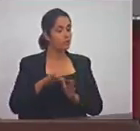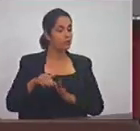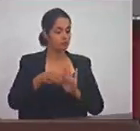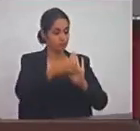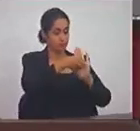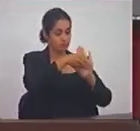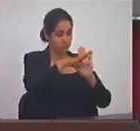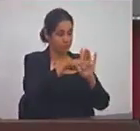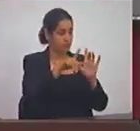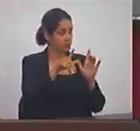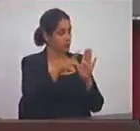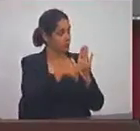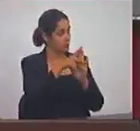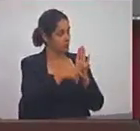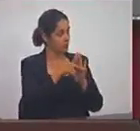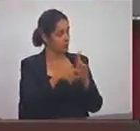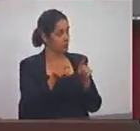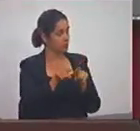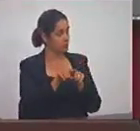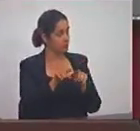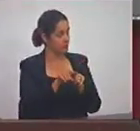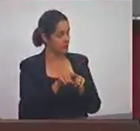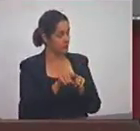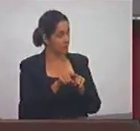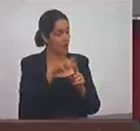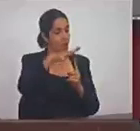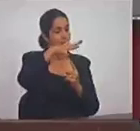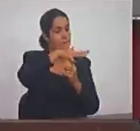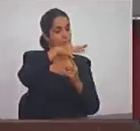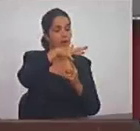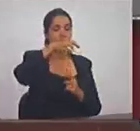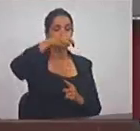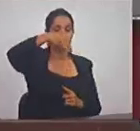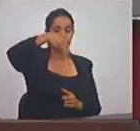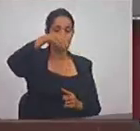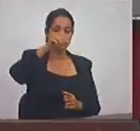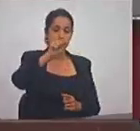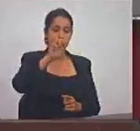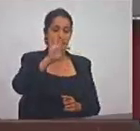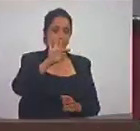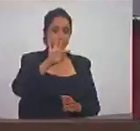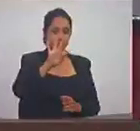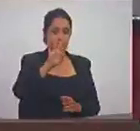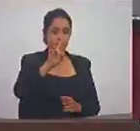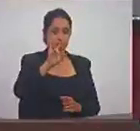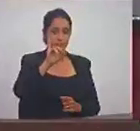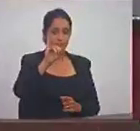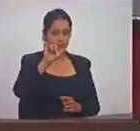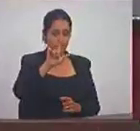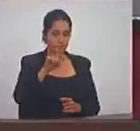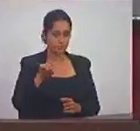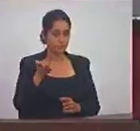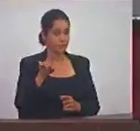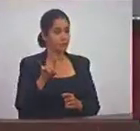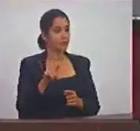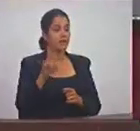toda a iluminação da Praça Matriz será trocada por lâmpadas de LED, a praça toda. Então, o projeto está